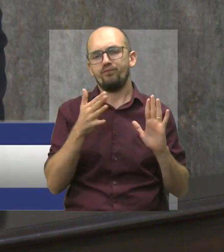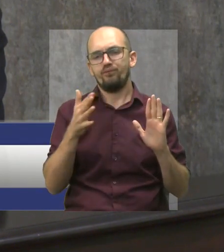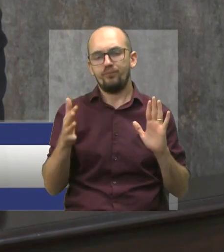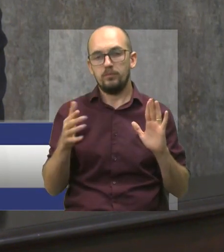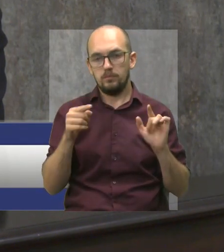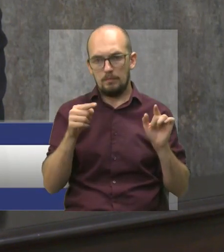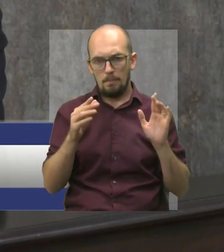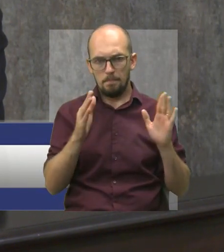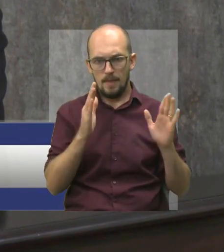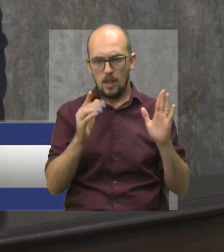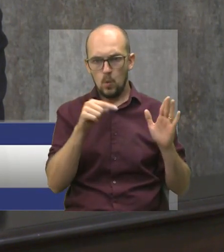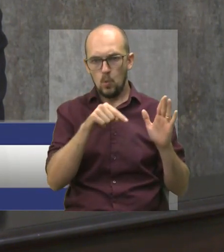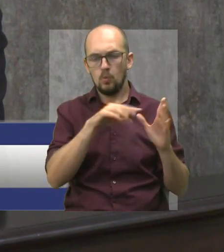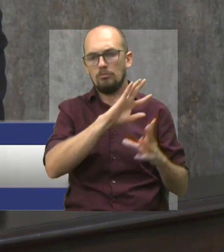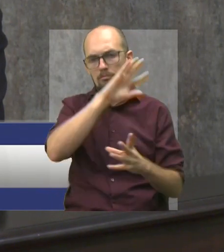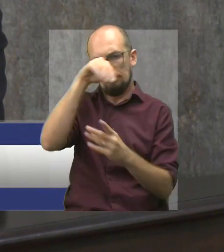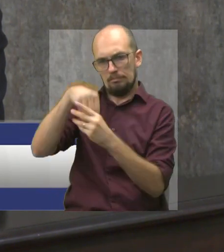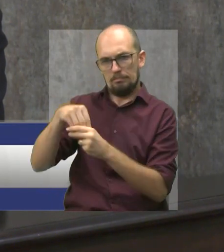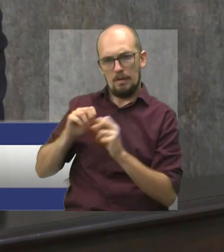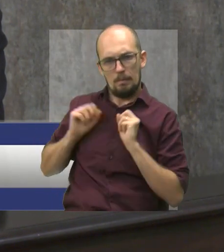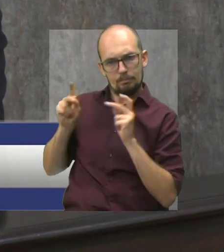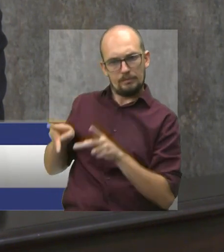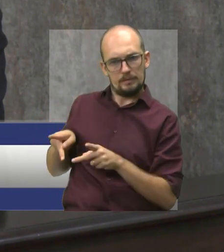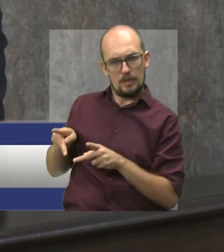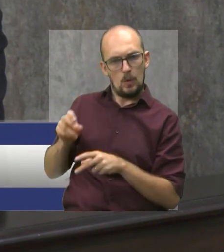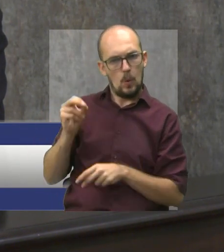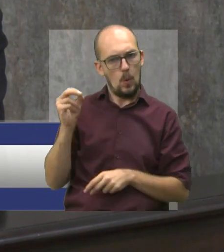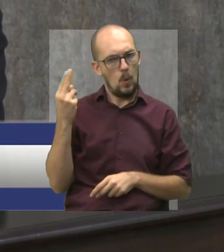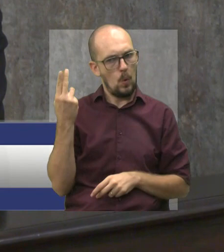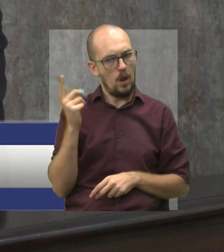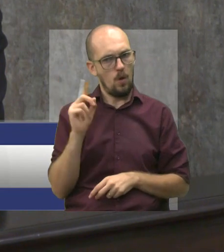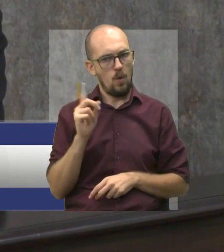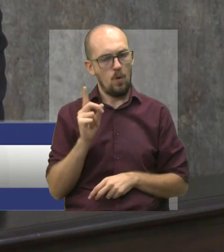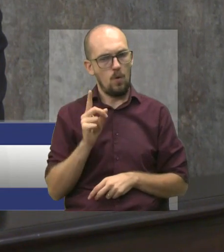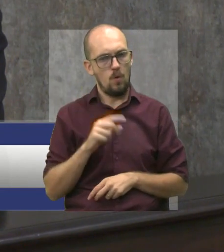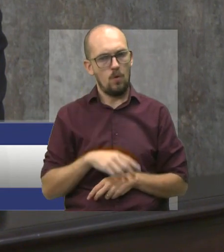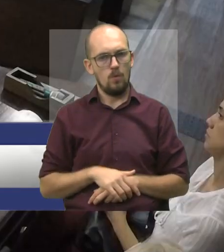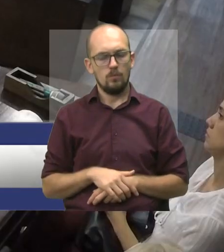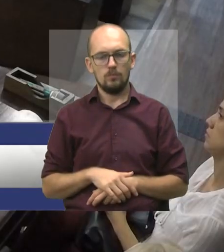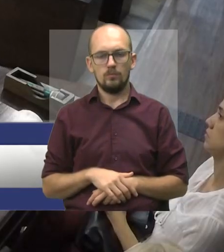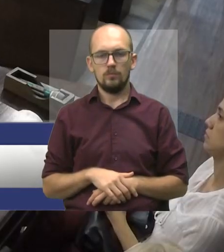entra na conta da aposentadoria ou não?